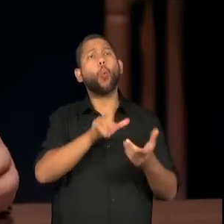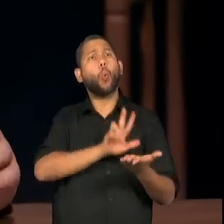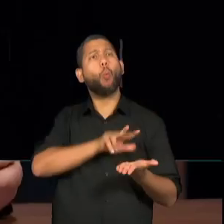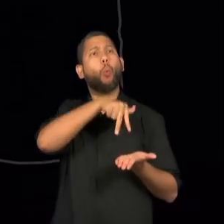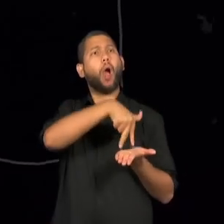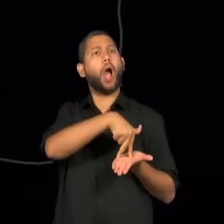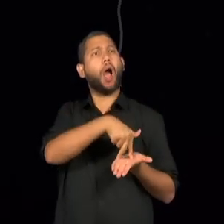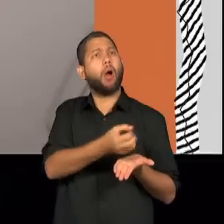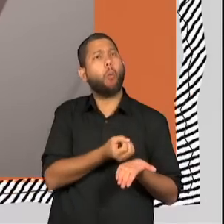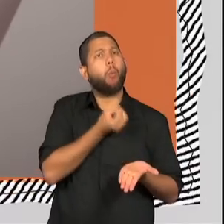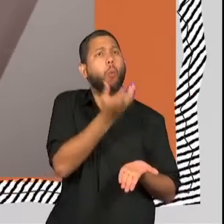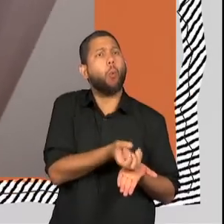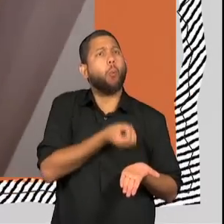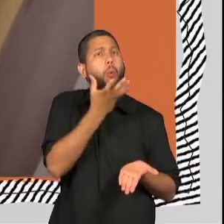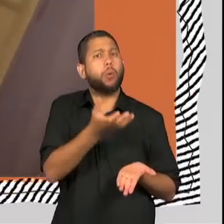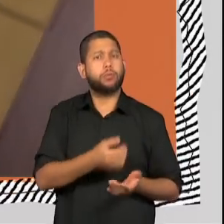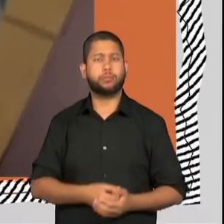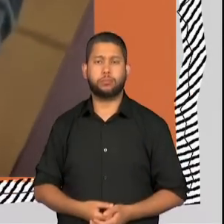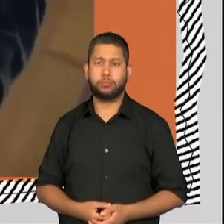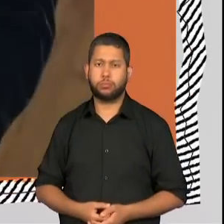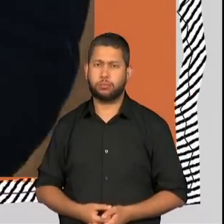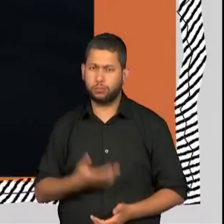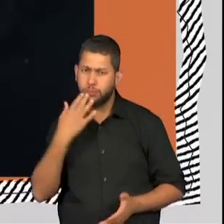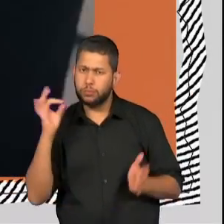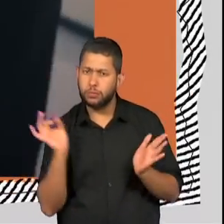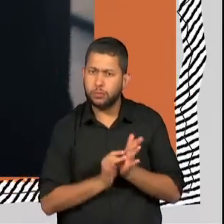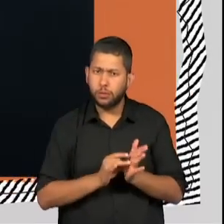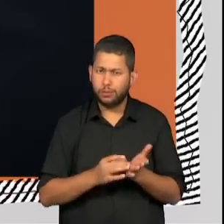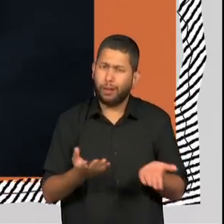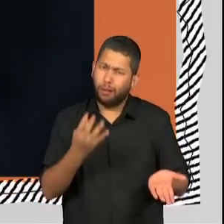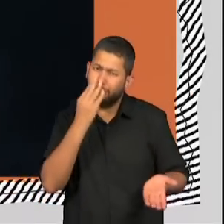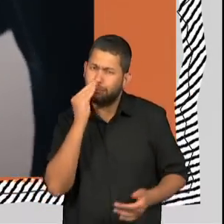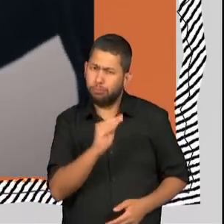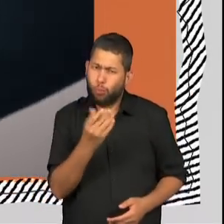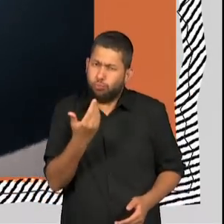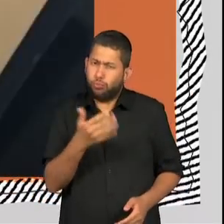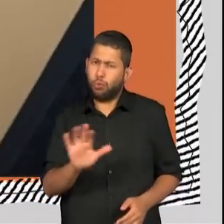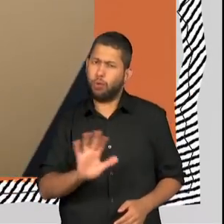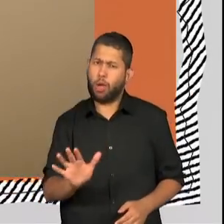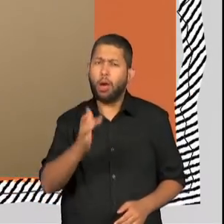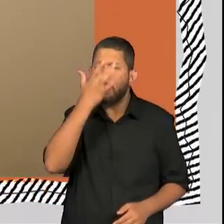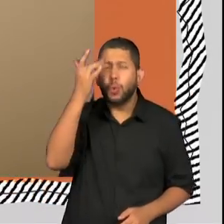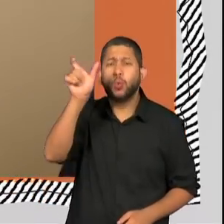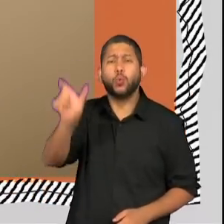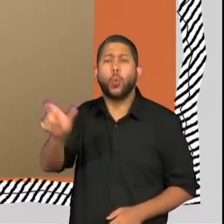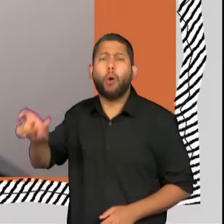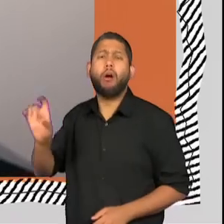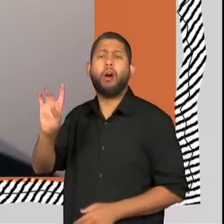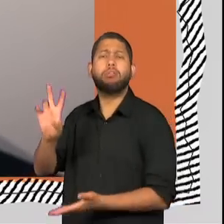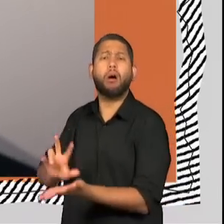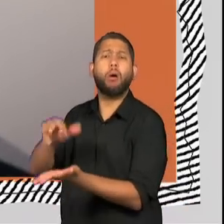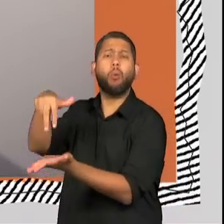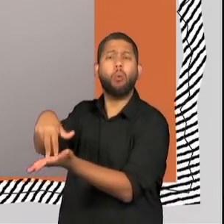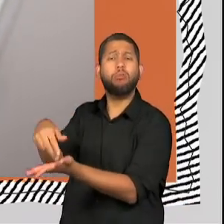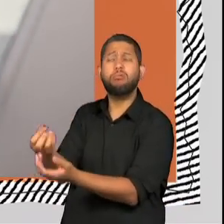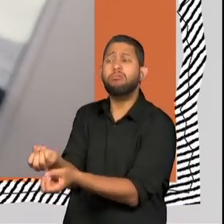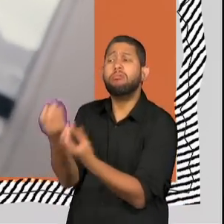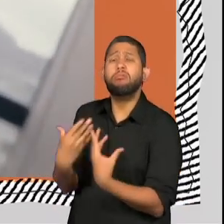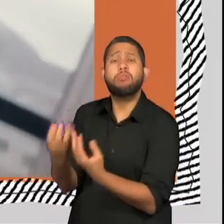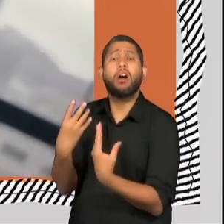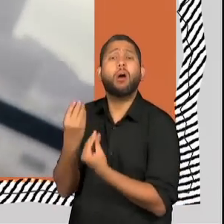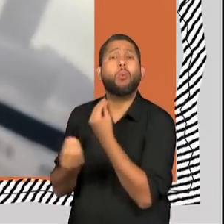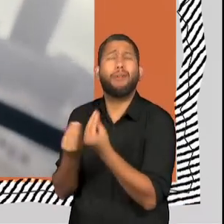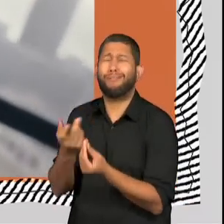dizer. Na moral, sem querer desmerecer, nem todo mundo que tem lugar de fala tem o que dizer. E